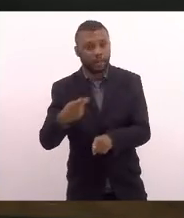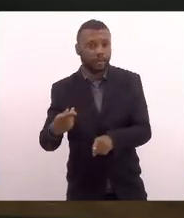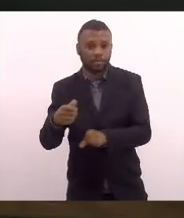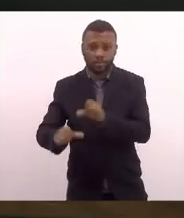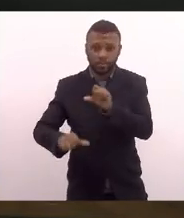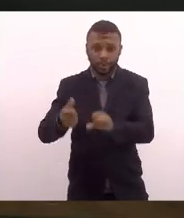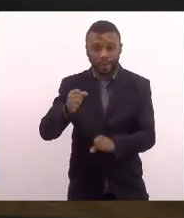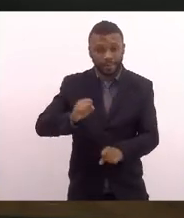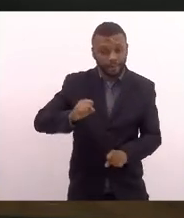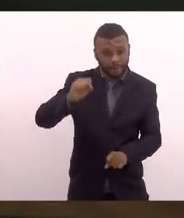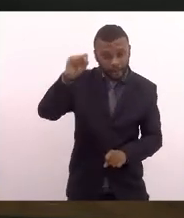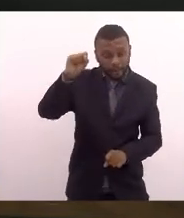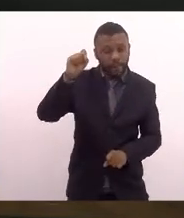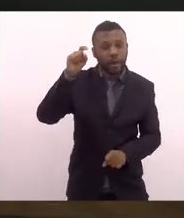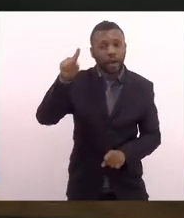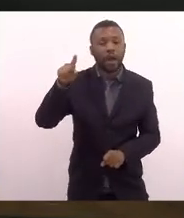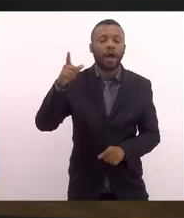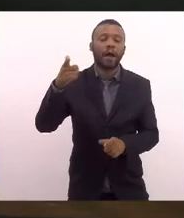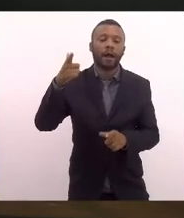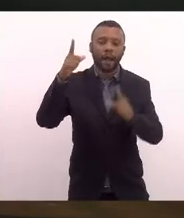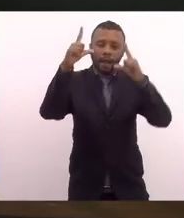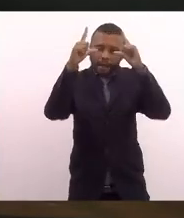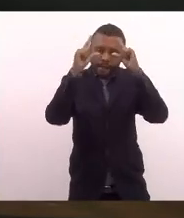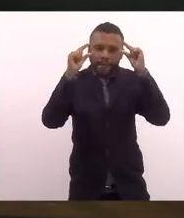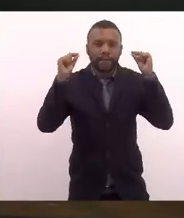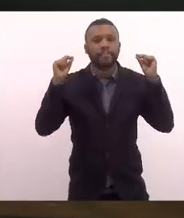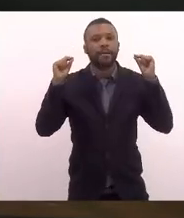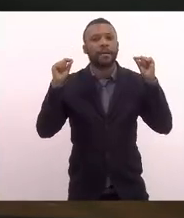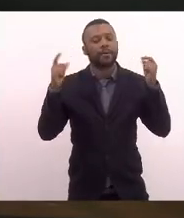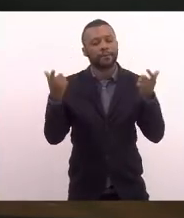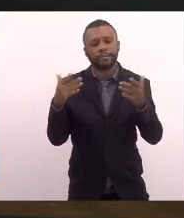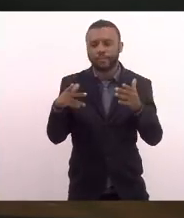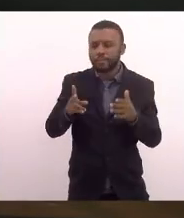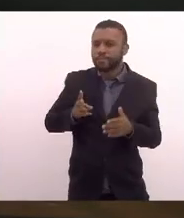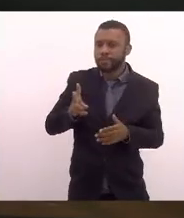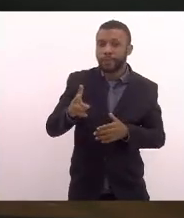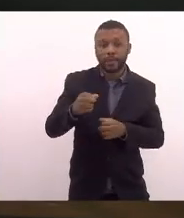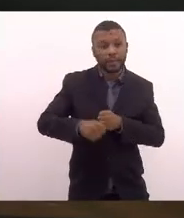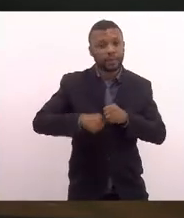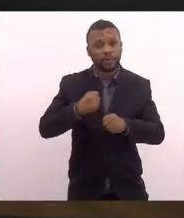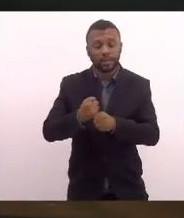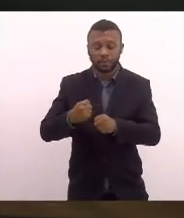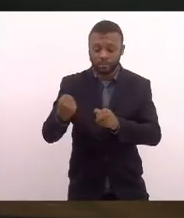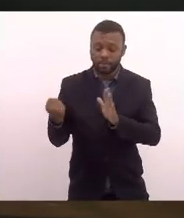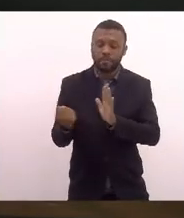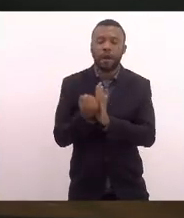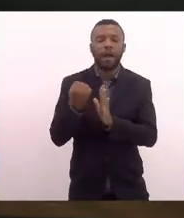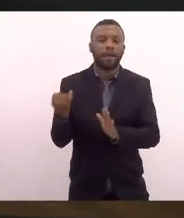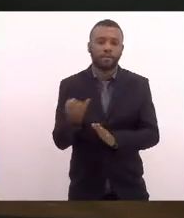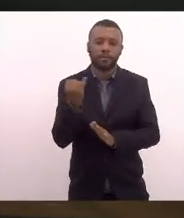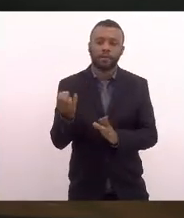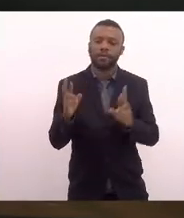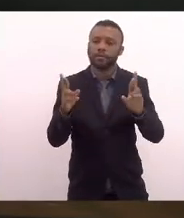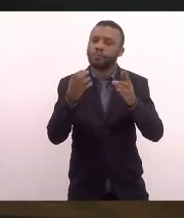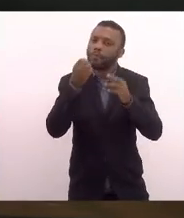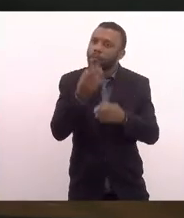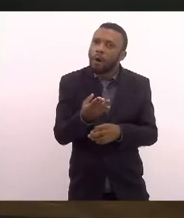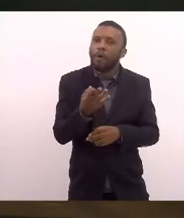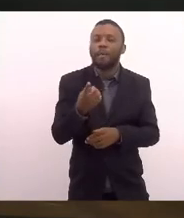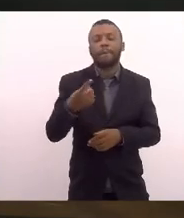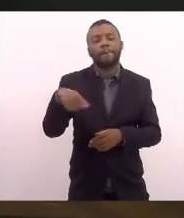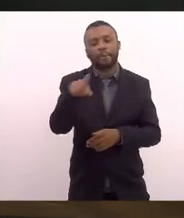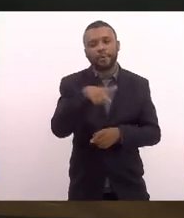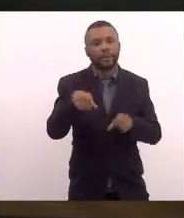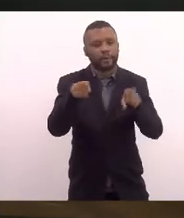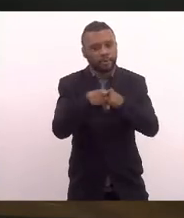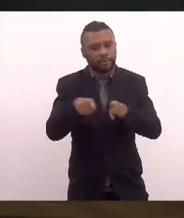Viva a enfermagem, e vamos em frente. Esse ano é muito importante. Tudo de bom para vocês,